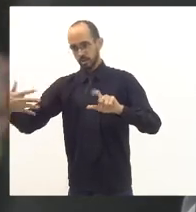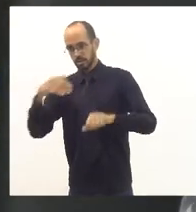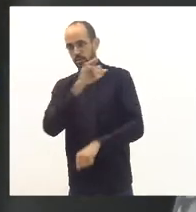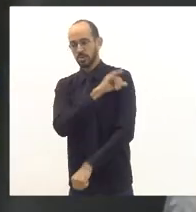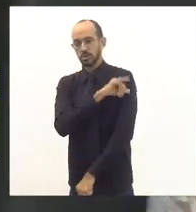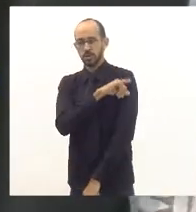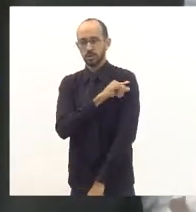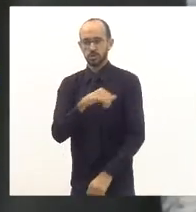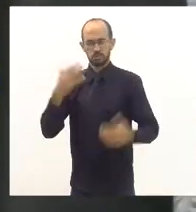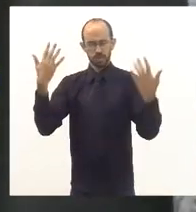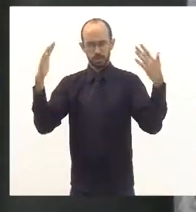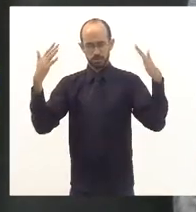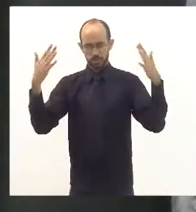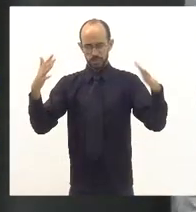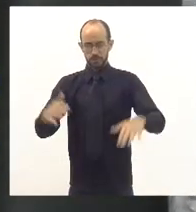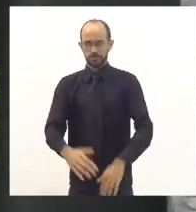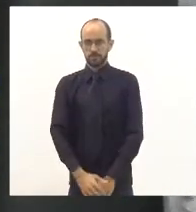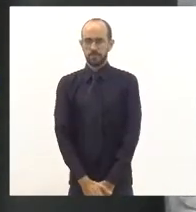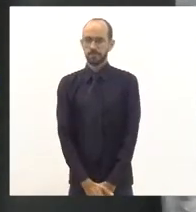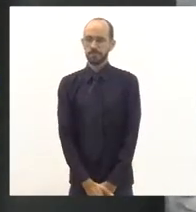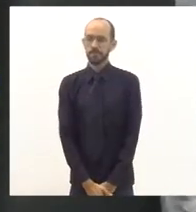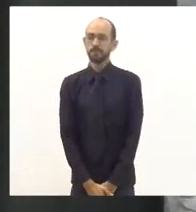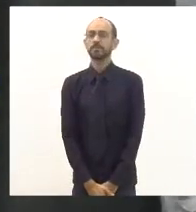para vocês em primeira mão.